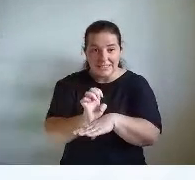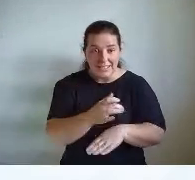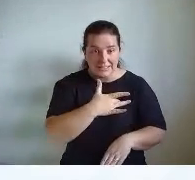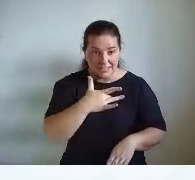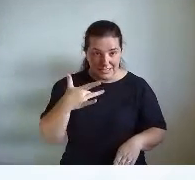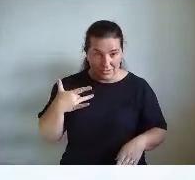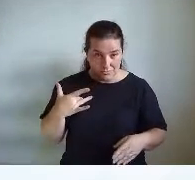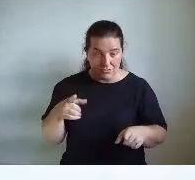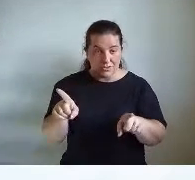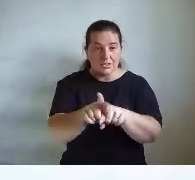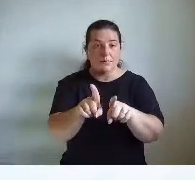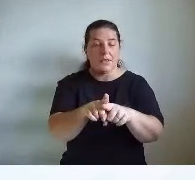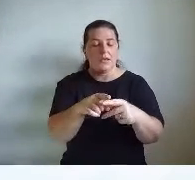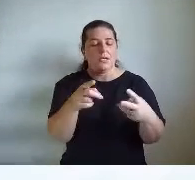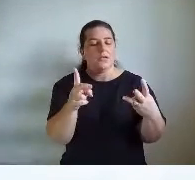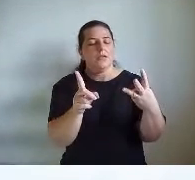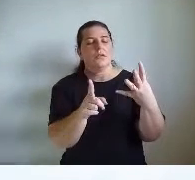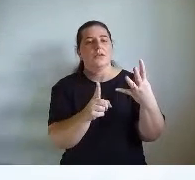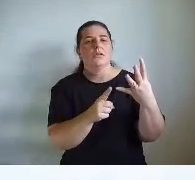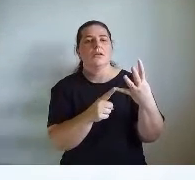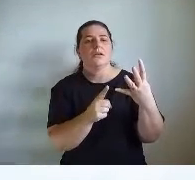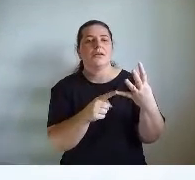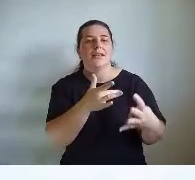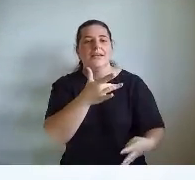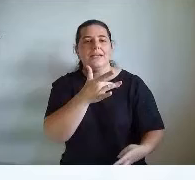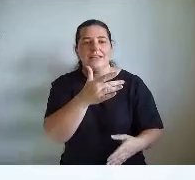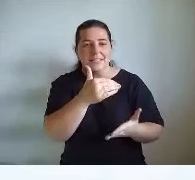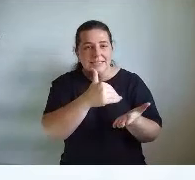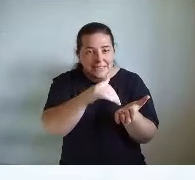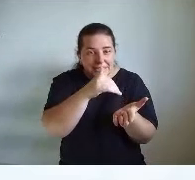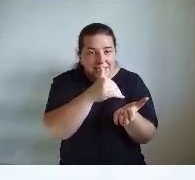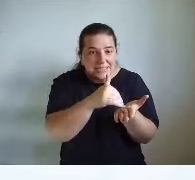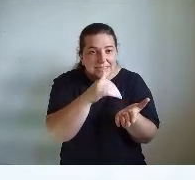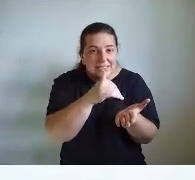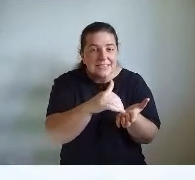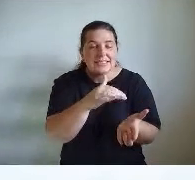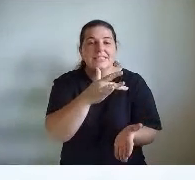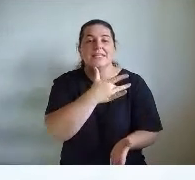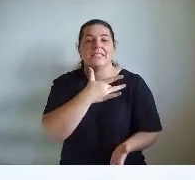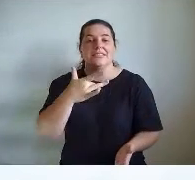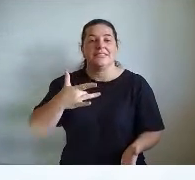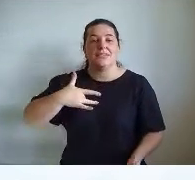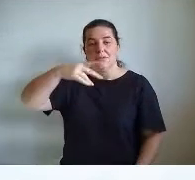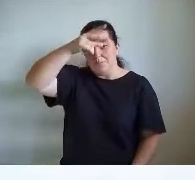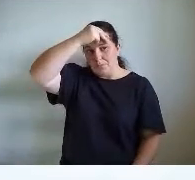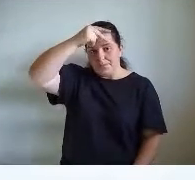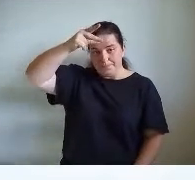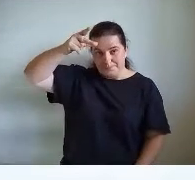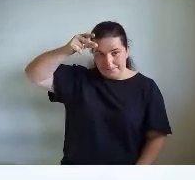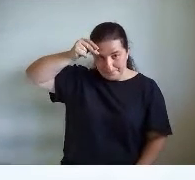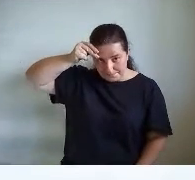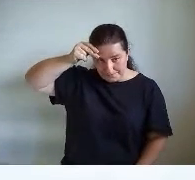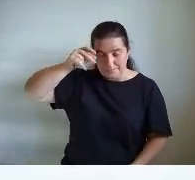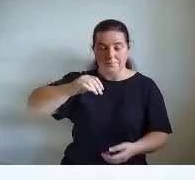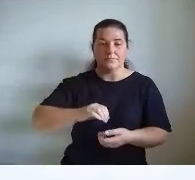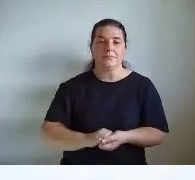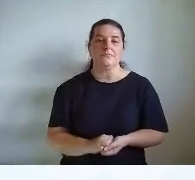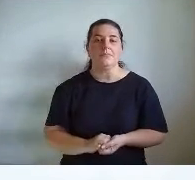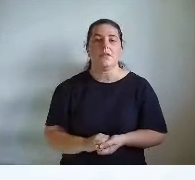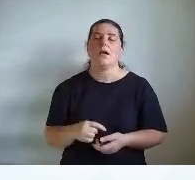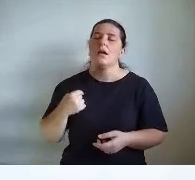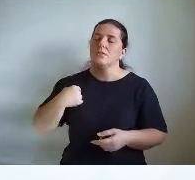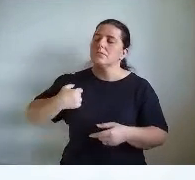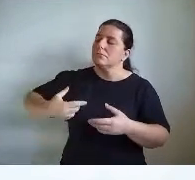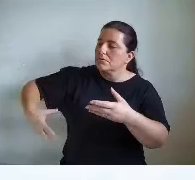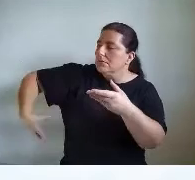saúde. Todos têm a sua parcela de responsabilidade em relação ao que está ocorrendo. E gostaria ainda de dizer mais, Gilce. Toda vez que a gente